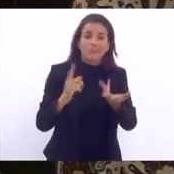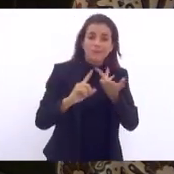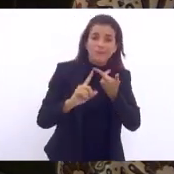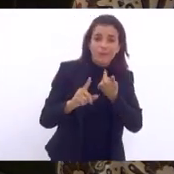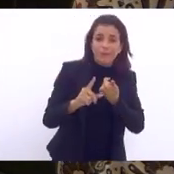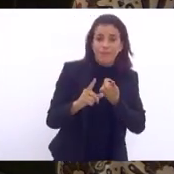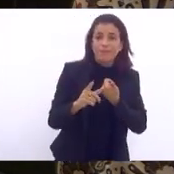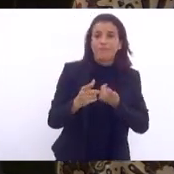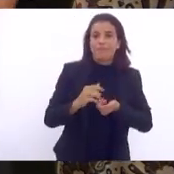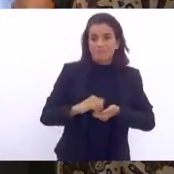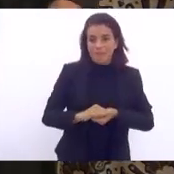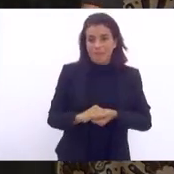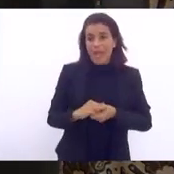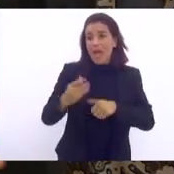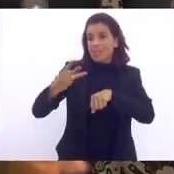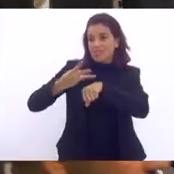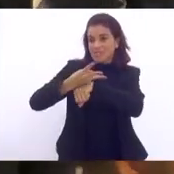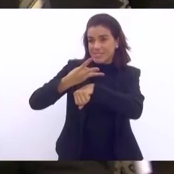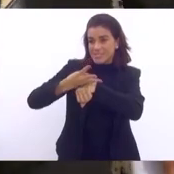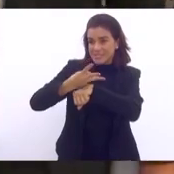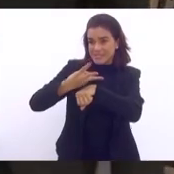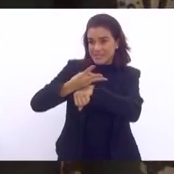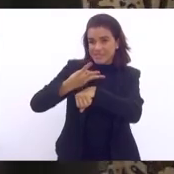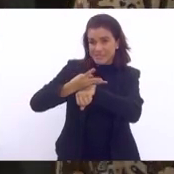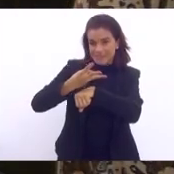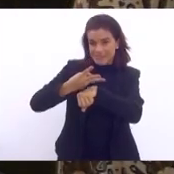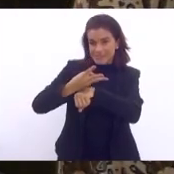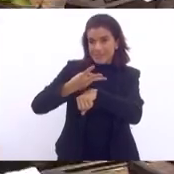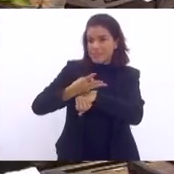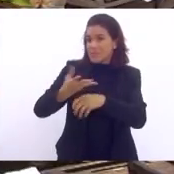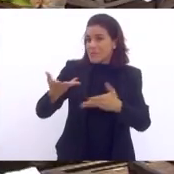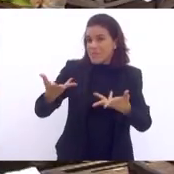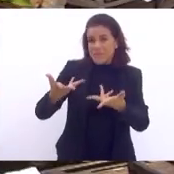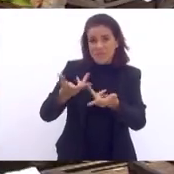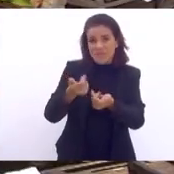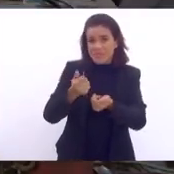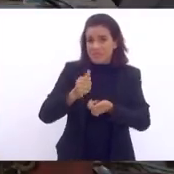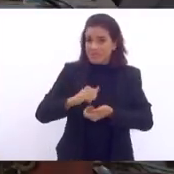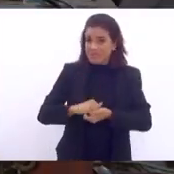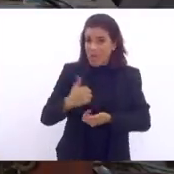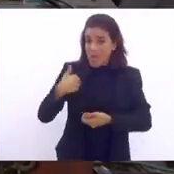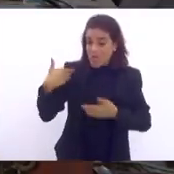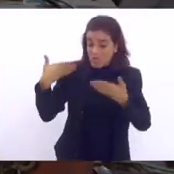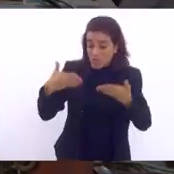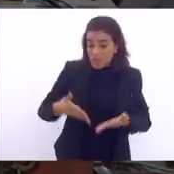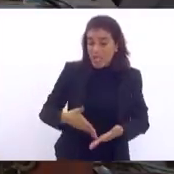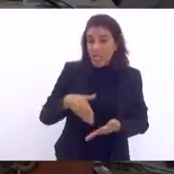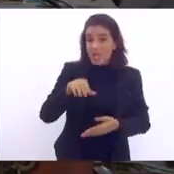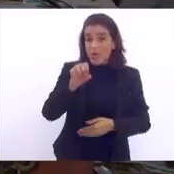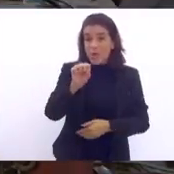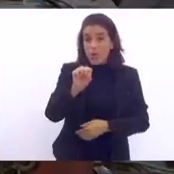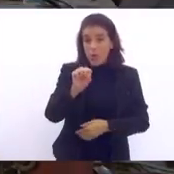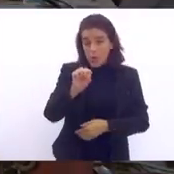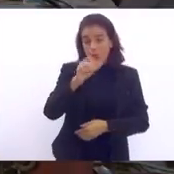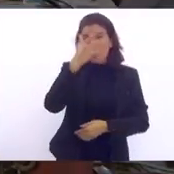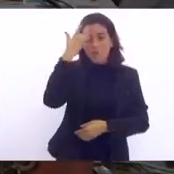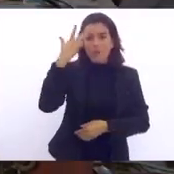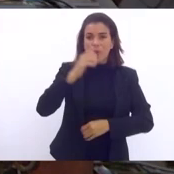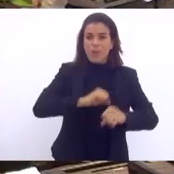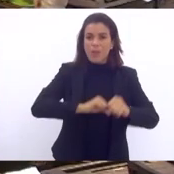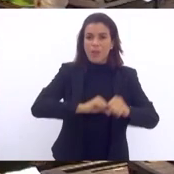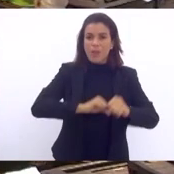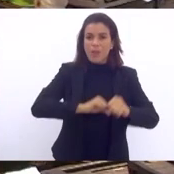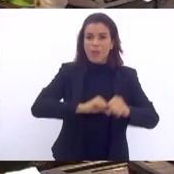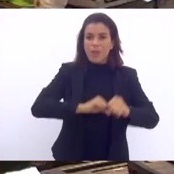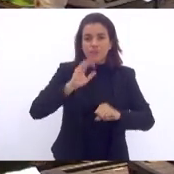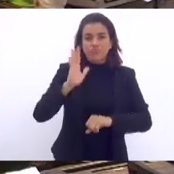Átila? São fantásticos. Eu cheguei aqui 8 horas da manhã, já estavam as meninas aqui na limpeza, não, sozinhas, fazem a casa funcionar.